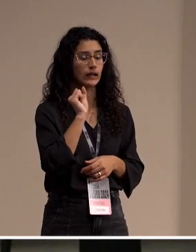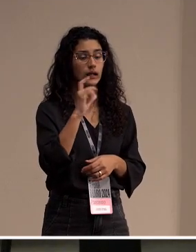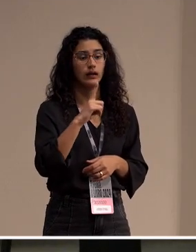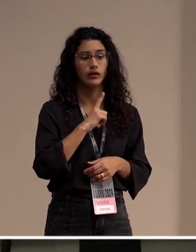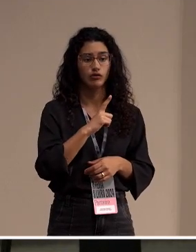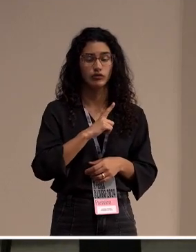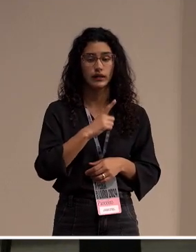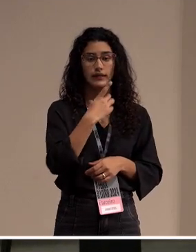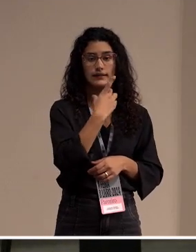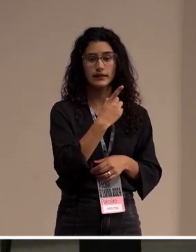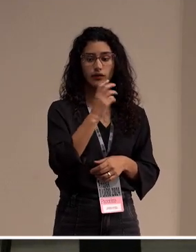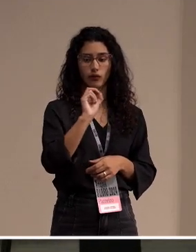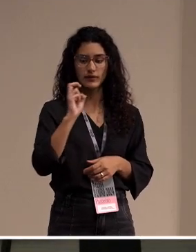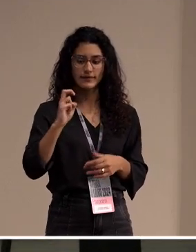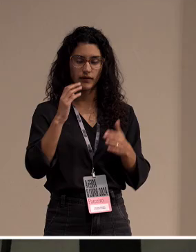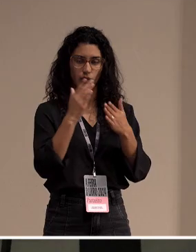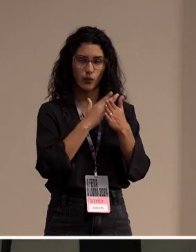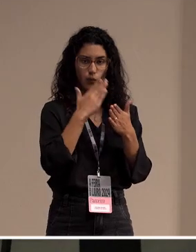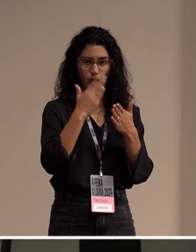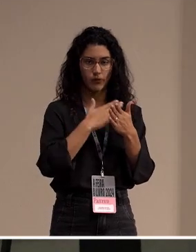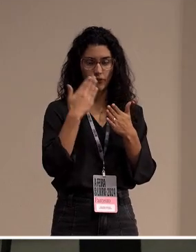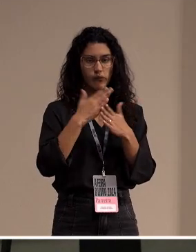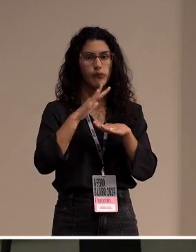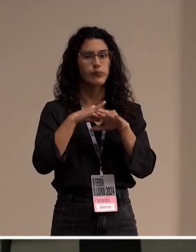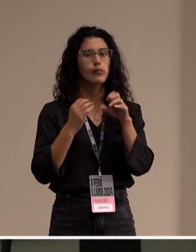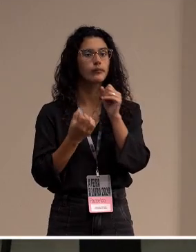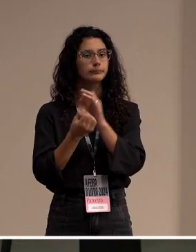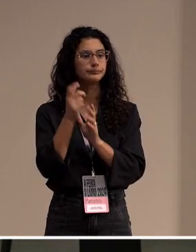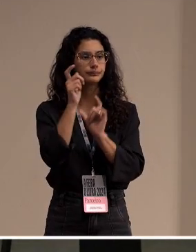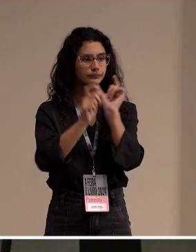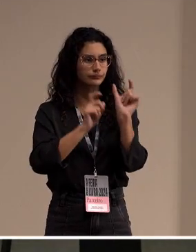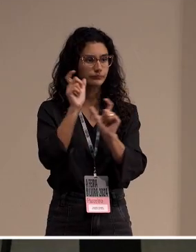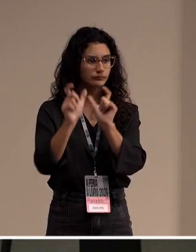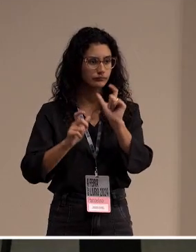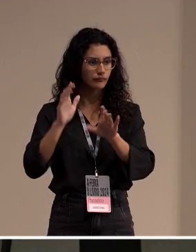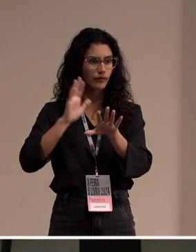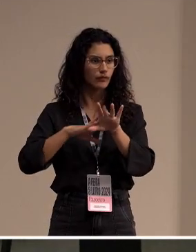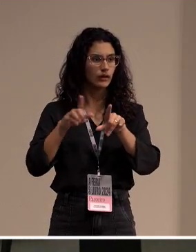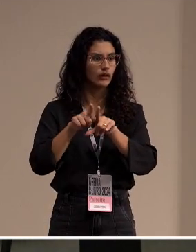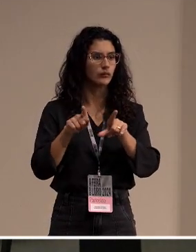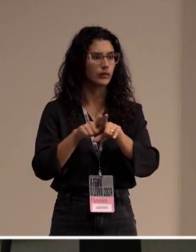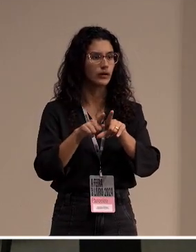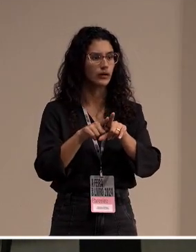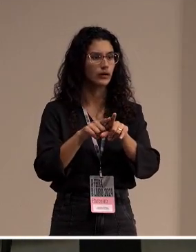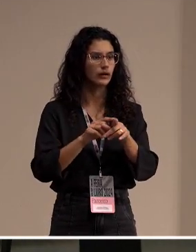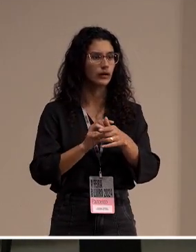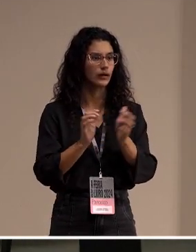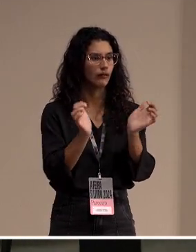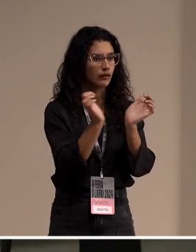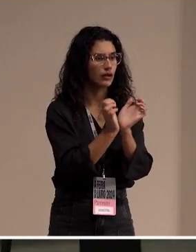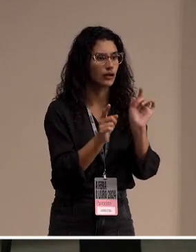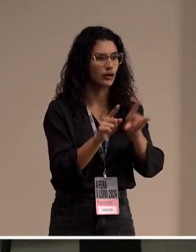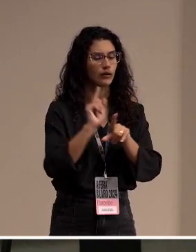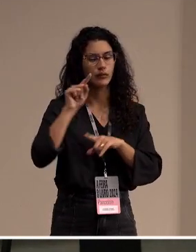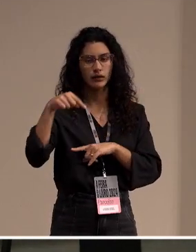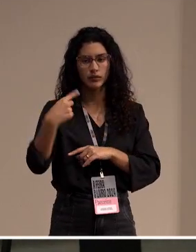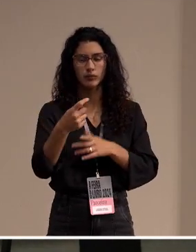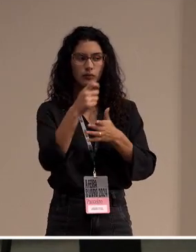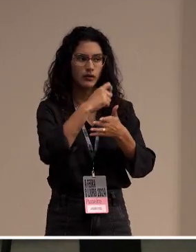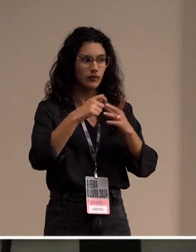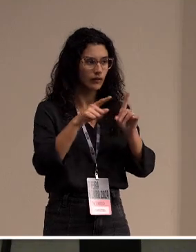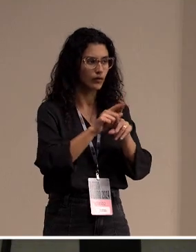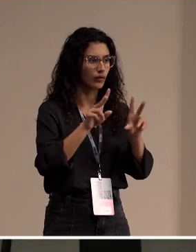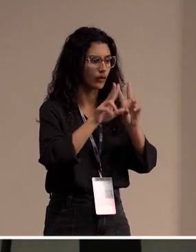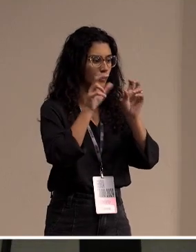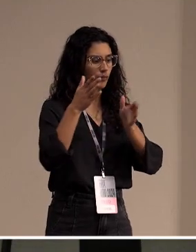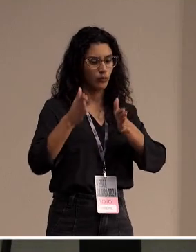existiam 105 livros que foram escritos por pessoas que foram escravizadas e depois escreveram